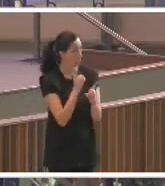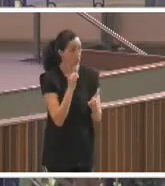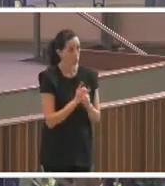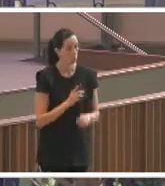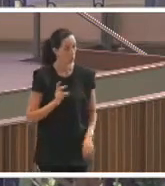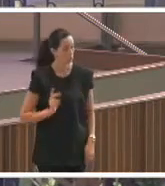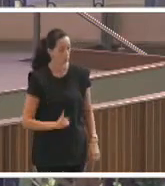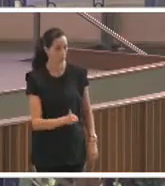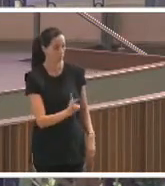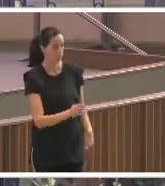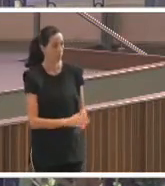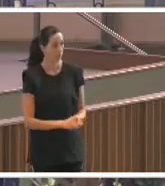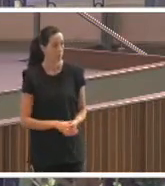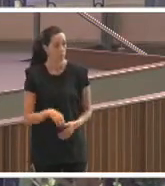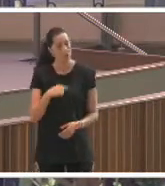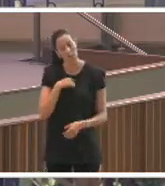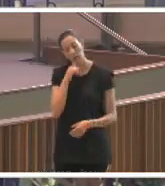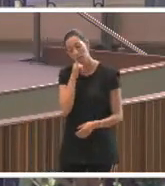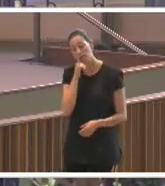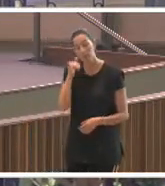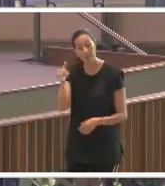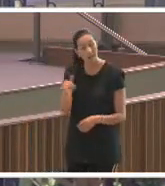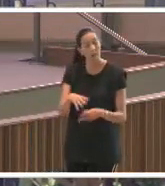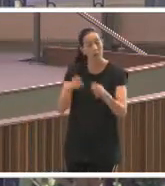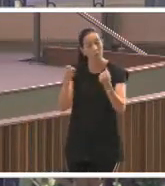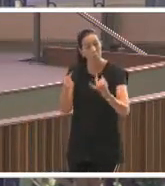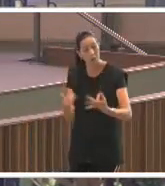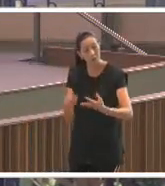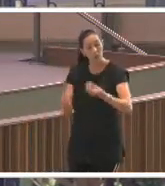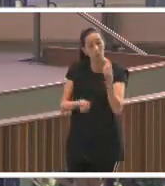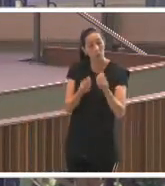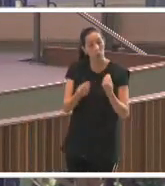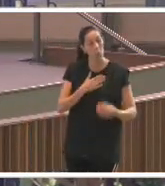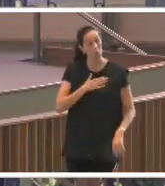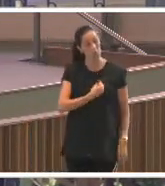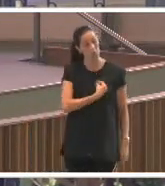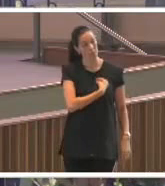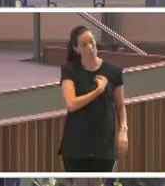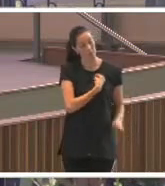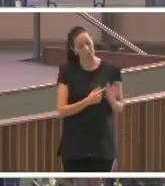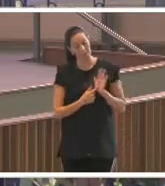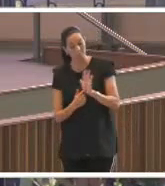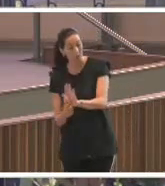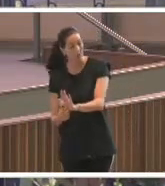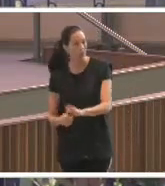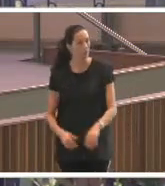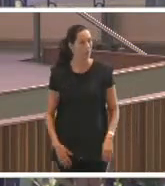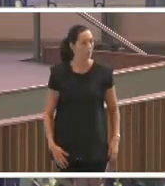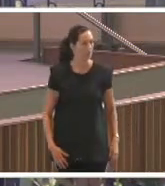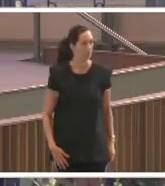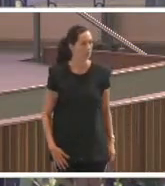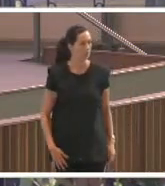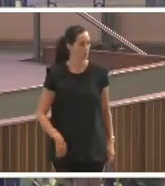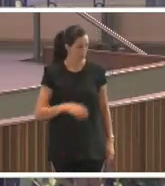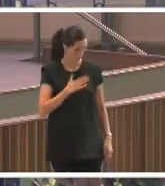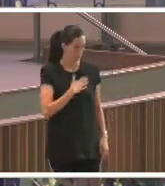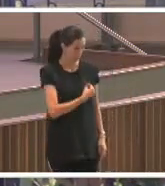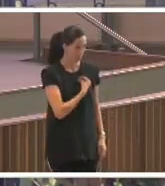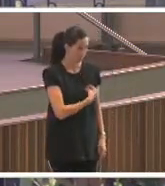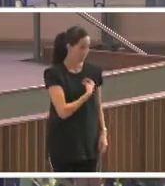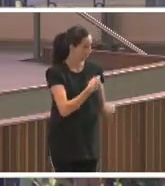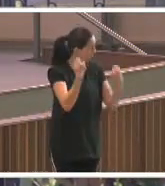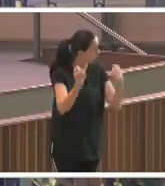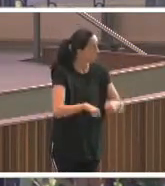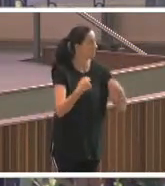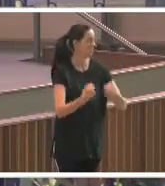naquelas áreas. Por quê? Porque, queridos, nós precisamos de gente que cuide